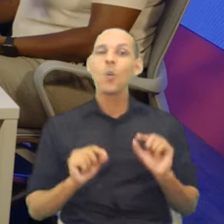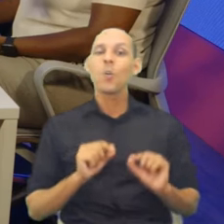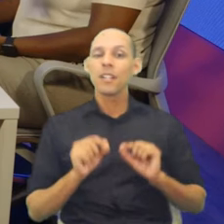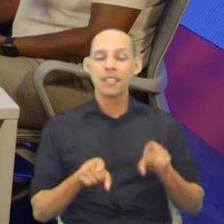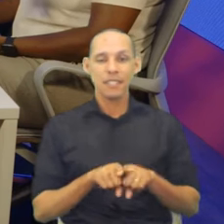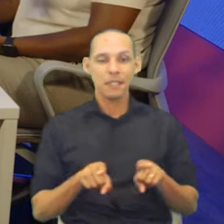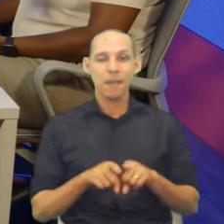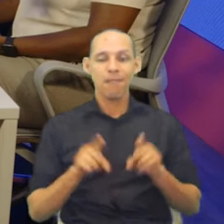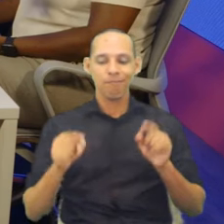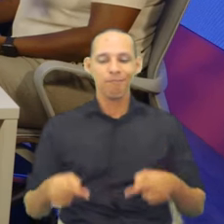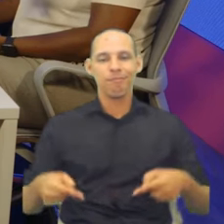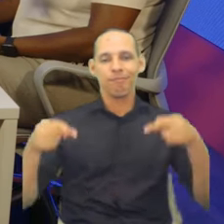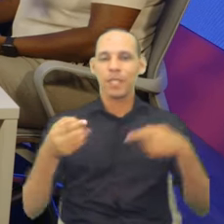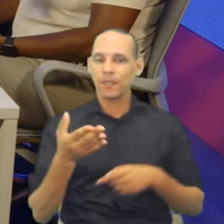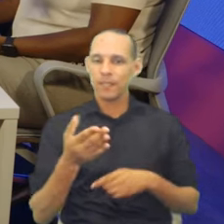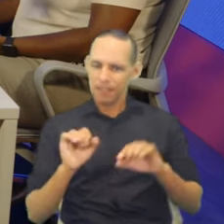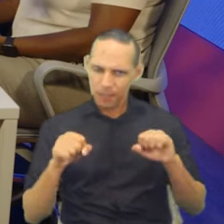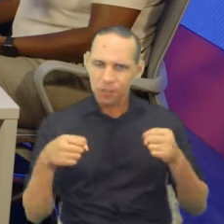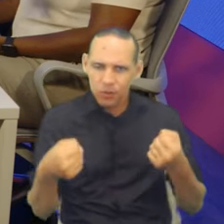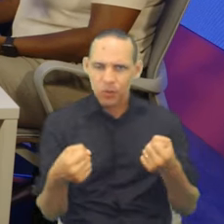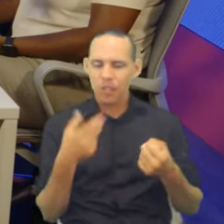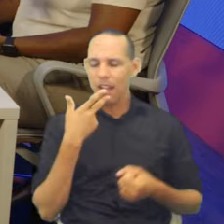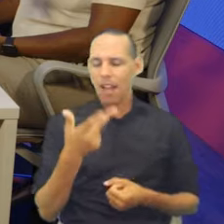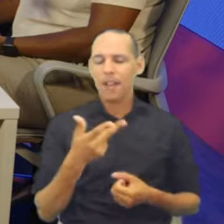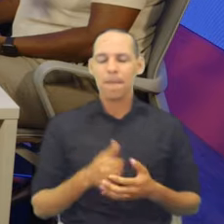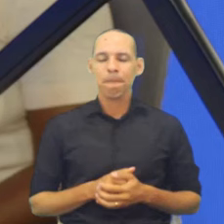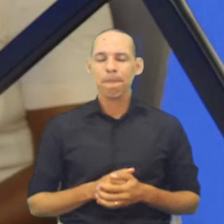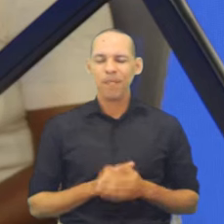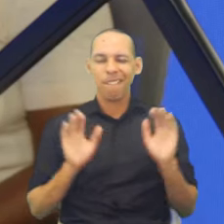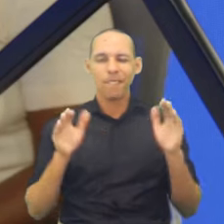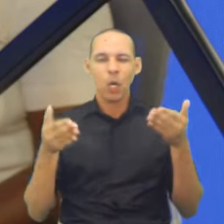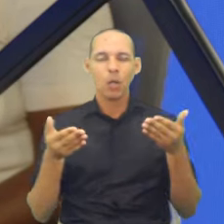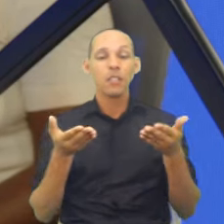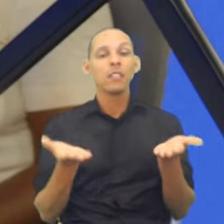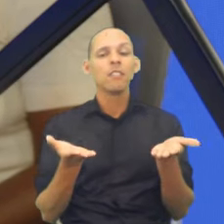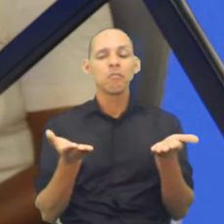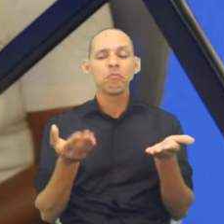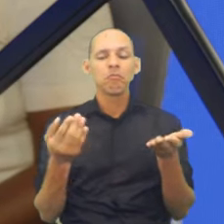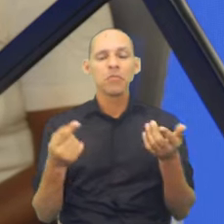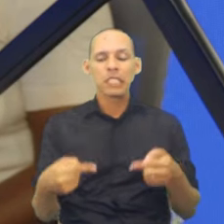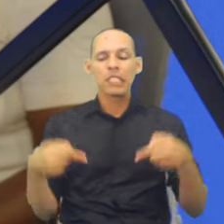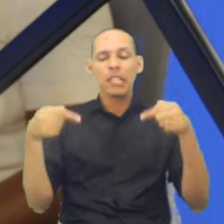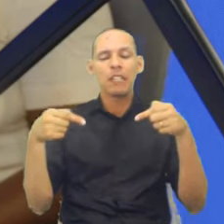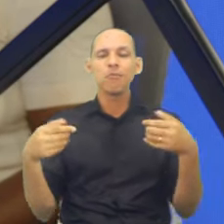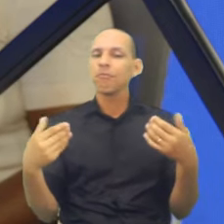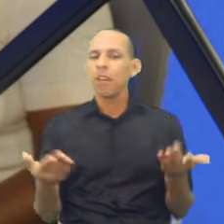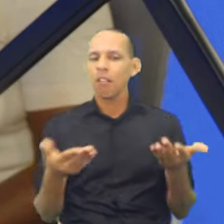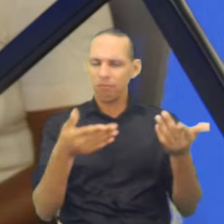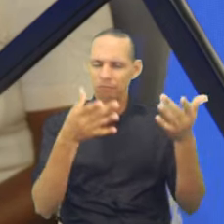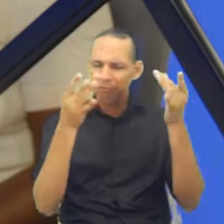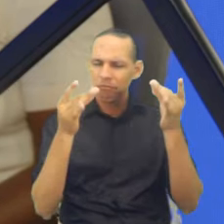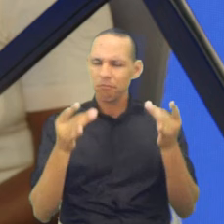ainda que você enfatizou bastante né Eh Quais são esses desafios se você puder detalhar um